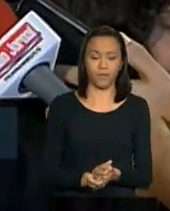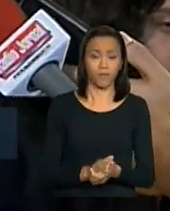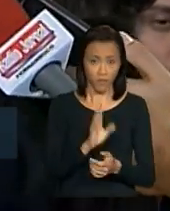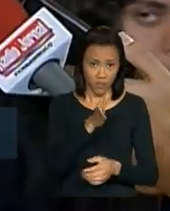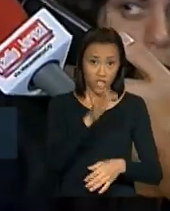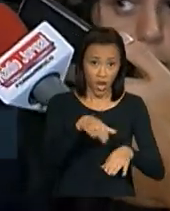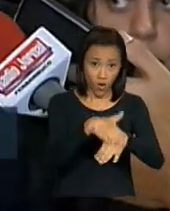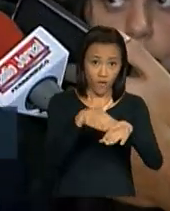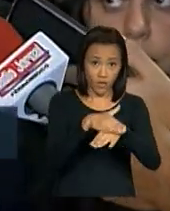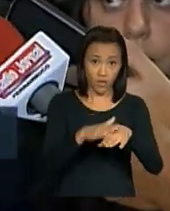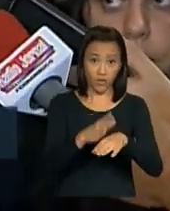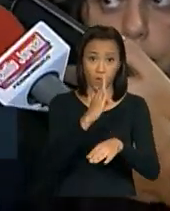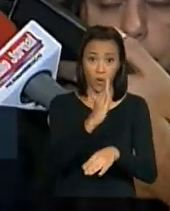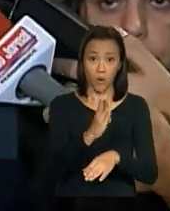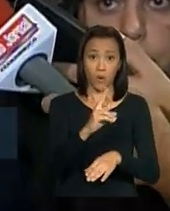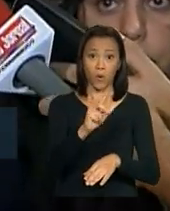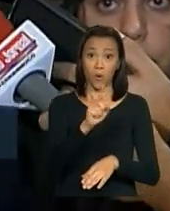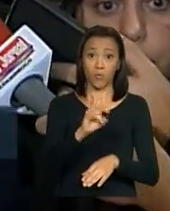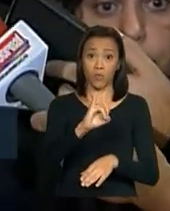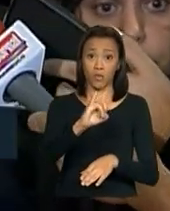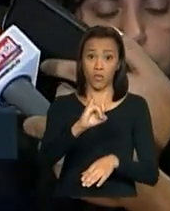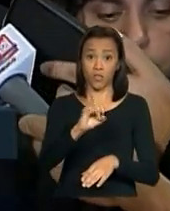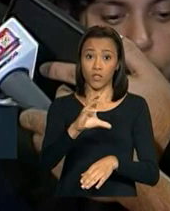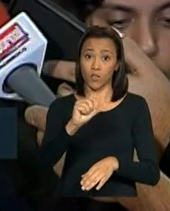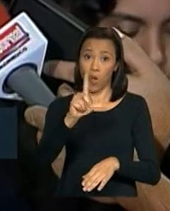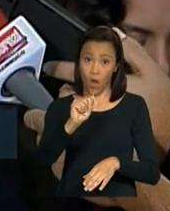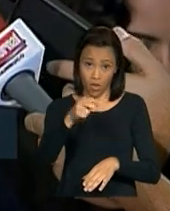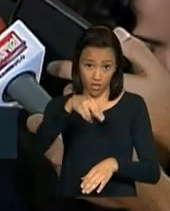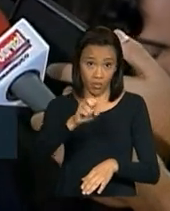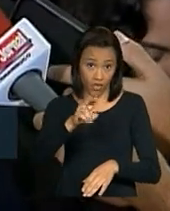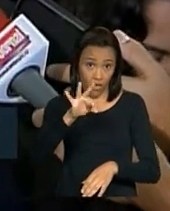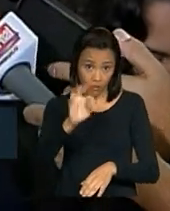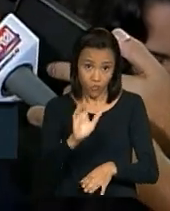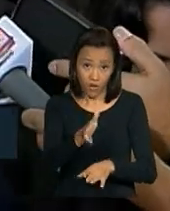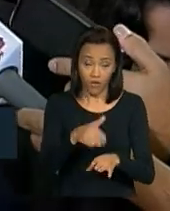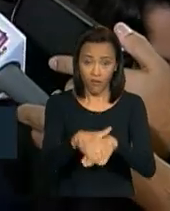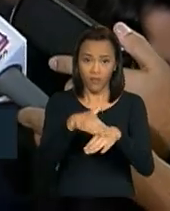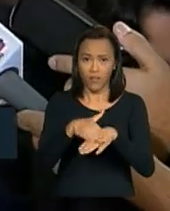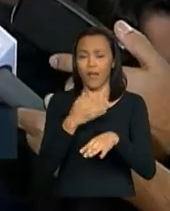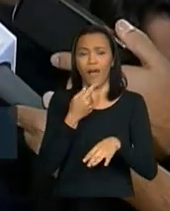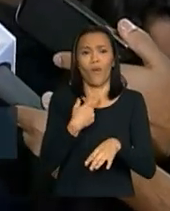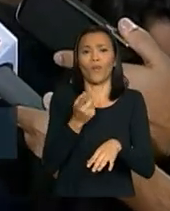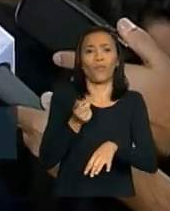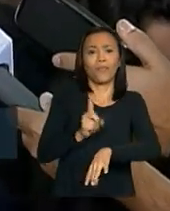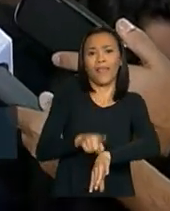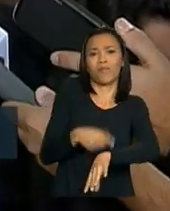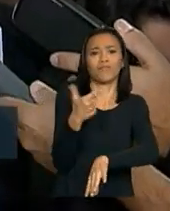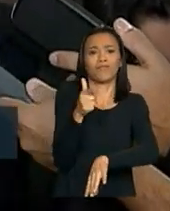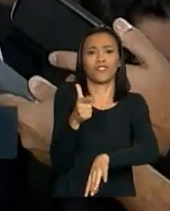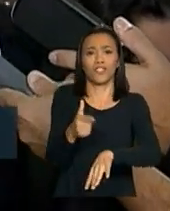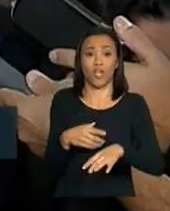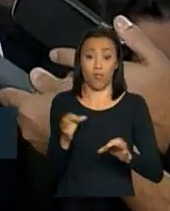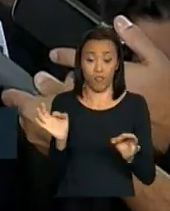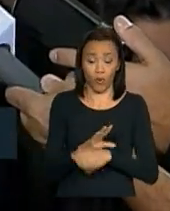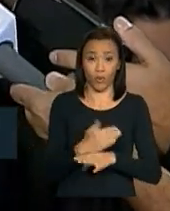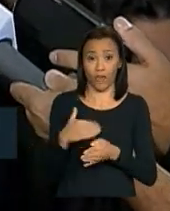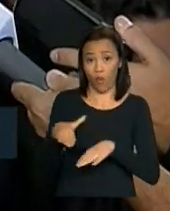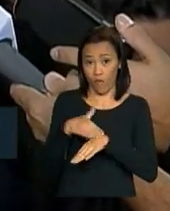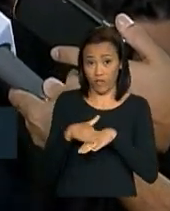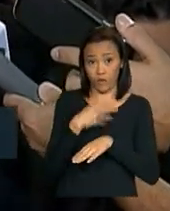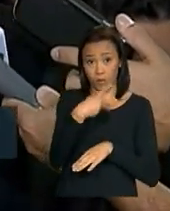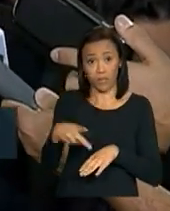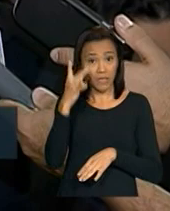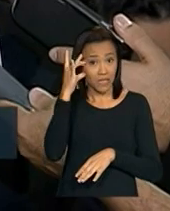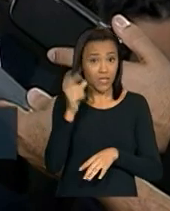após assumir agora a pasta? Ele chegou não, a conversar com o senhor? Até porque não deu tempo ainda, né? Eu saí do gabinete da presidência, então ainda não